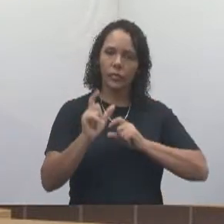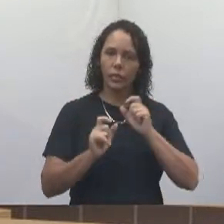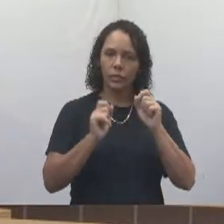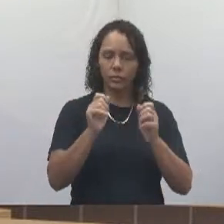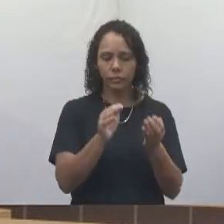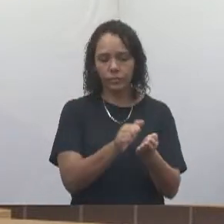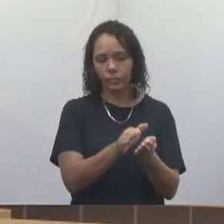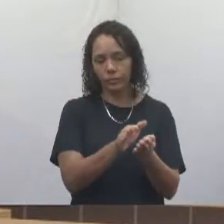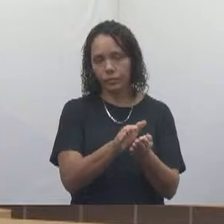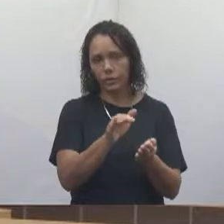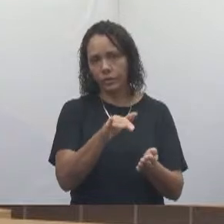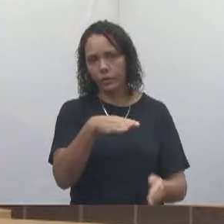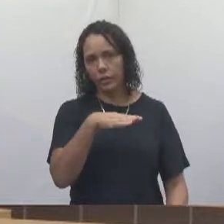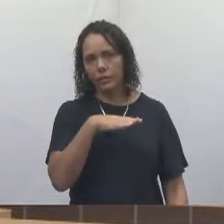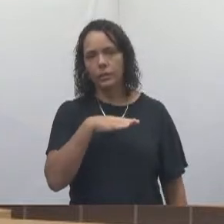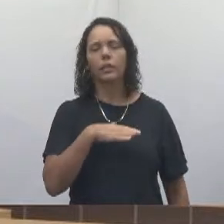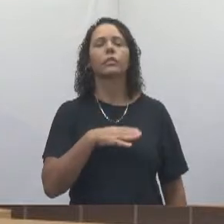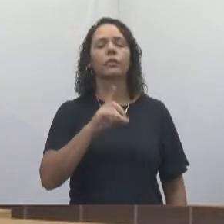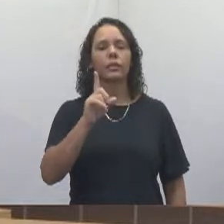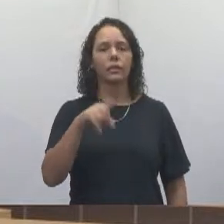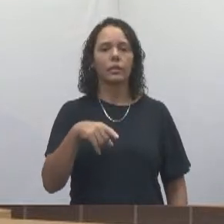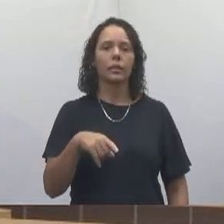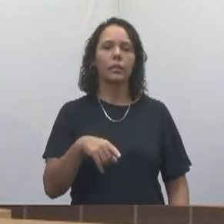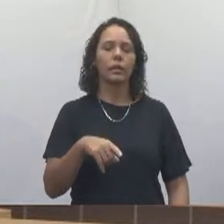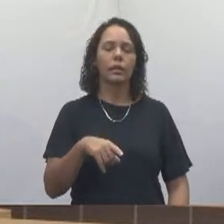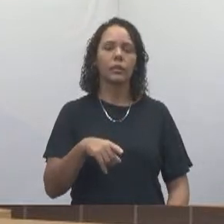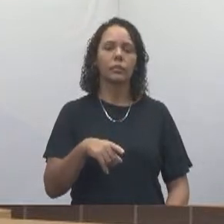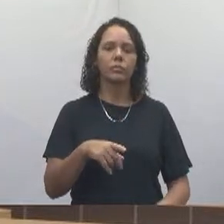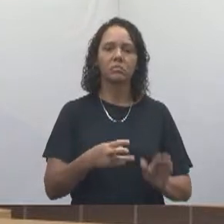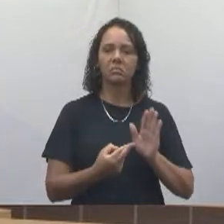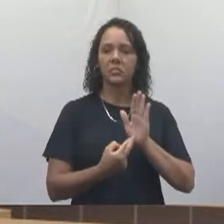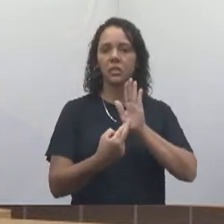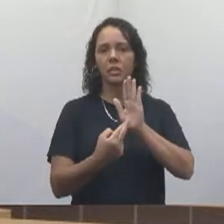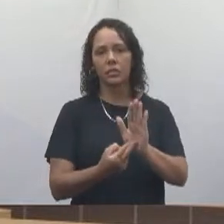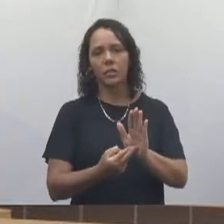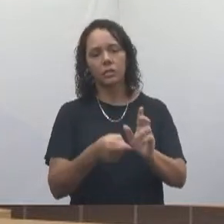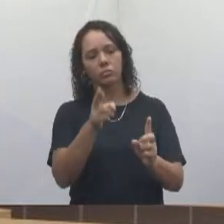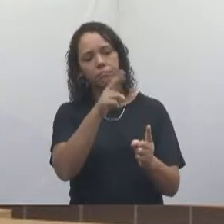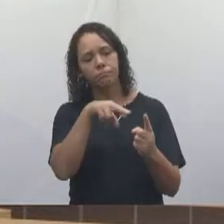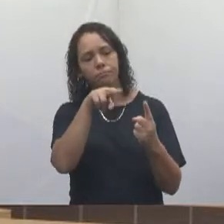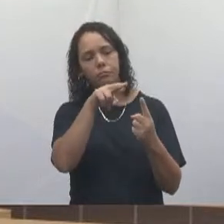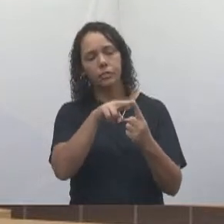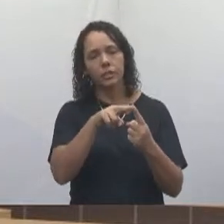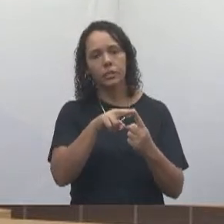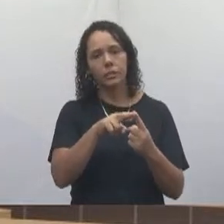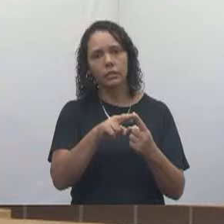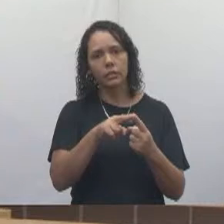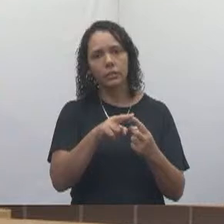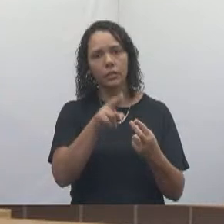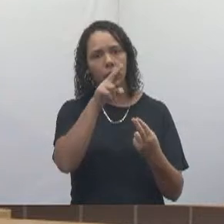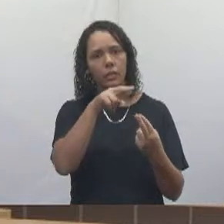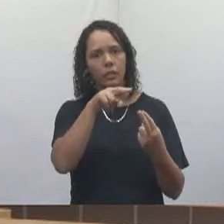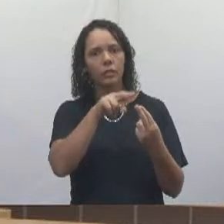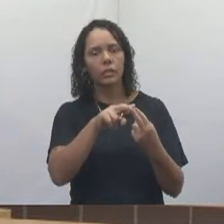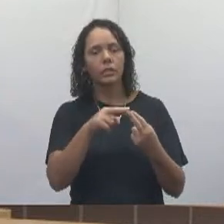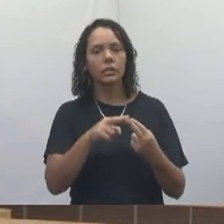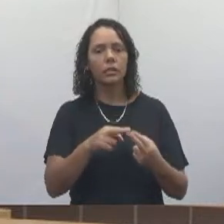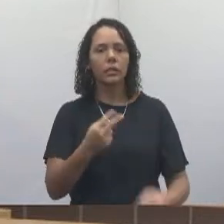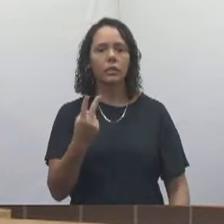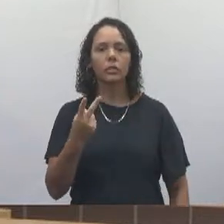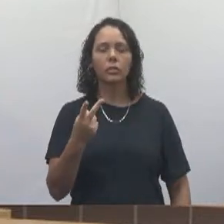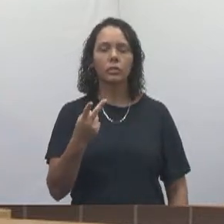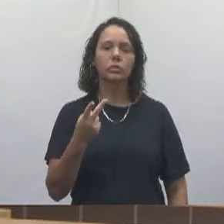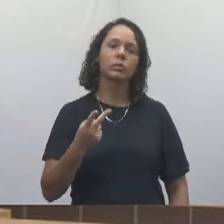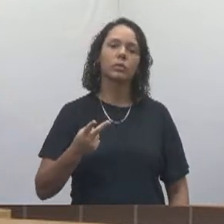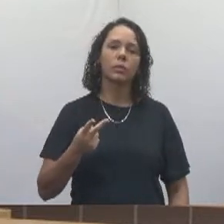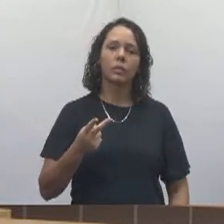que Jacareí dá exemplo. Em 2 gestões, nós conseguimos, apesar de estarmos em